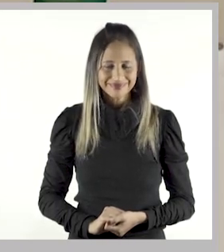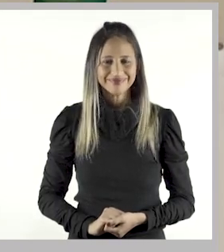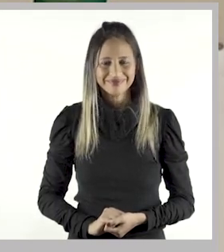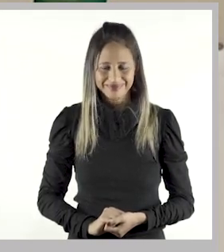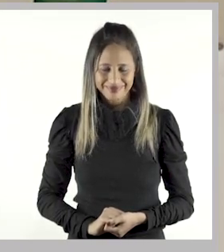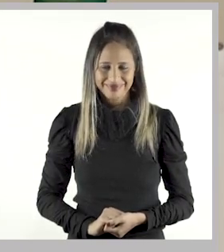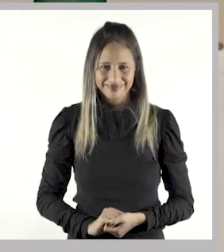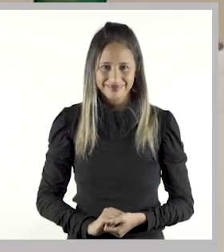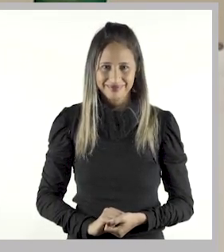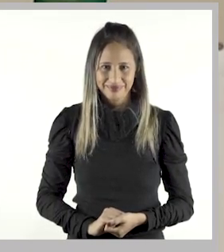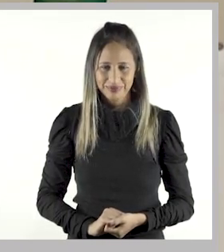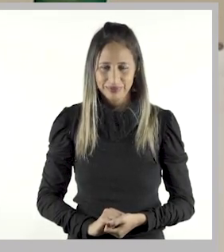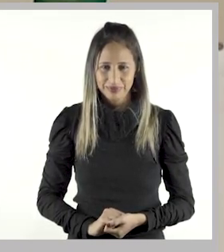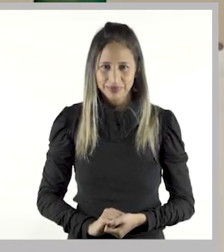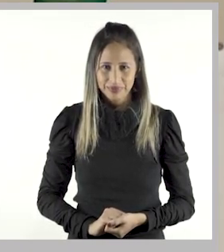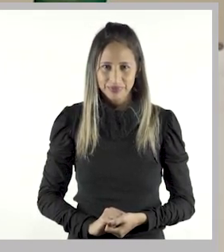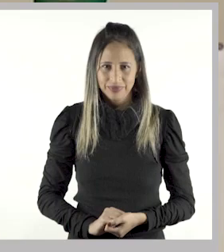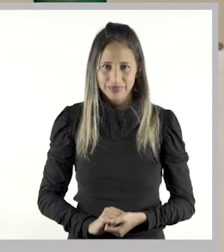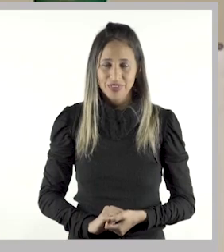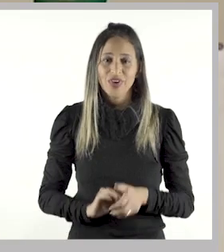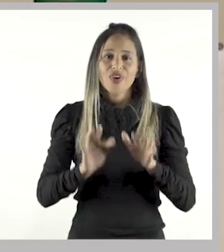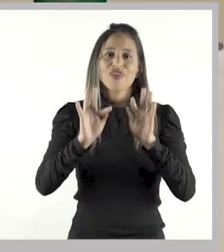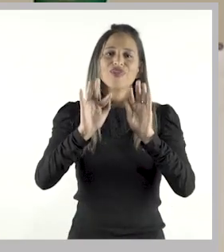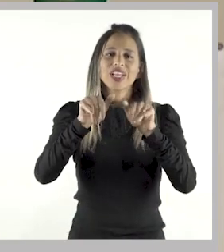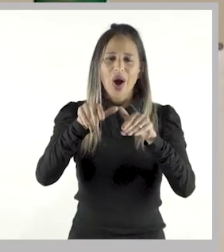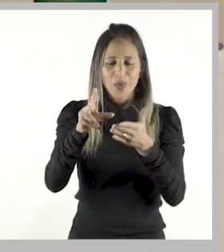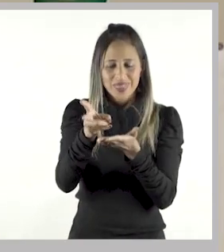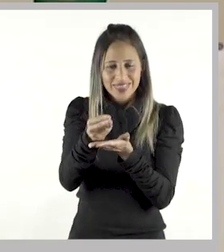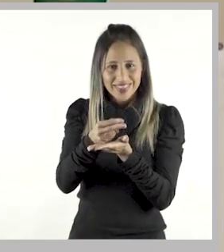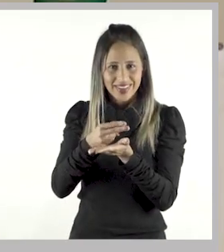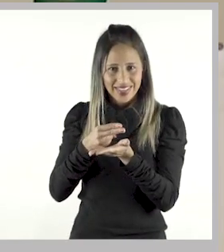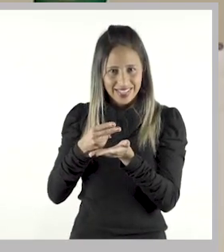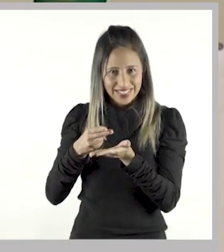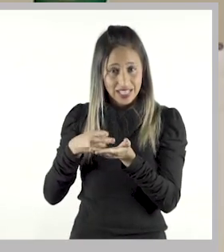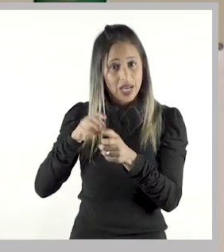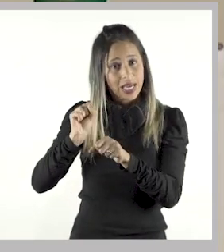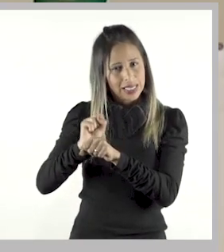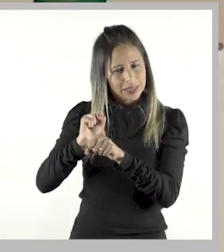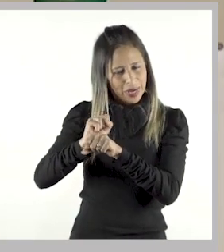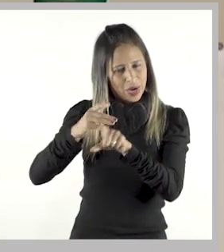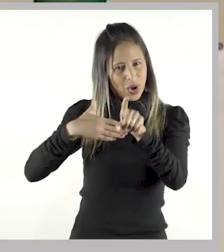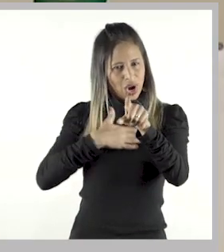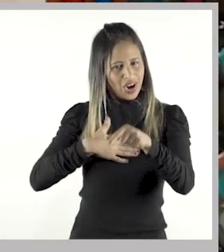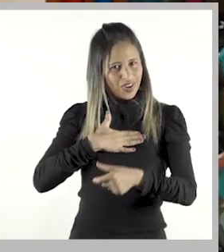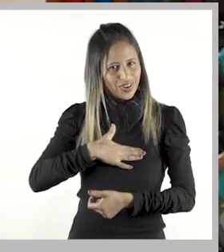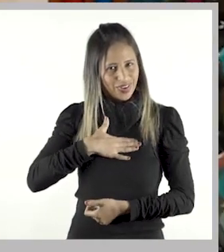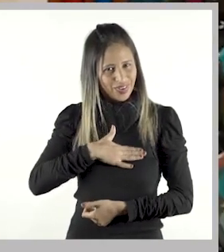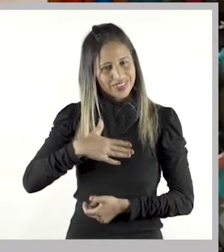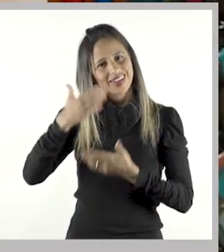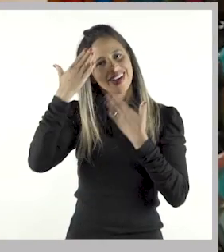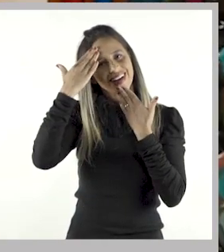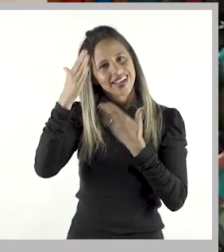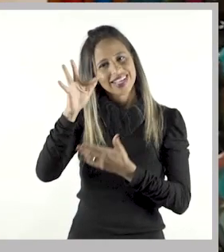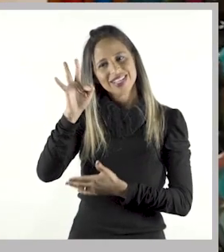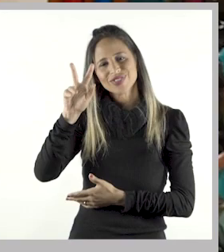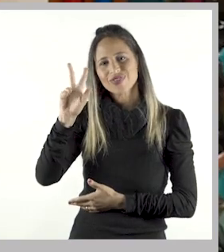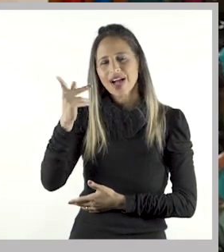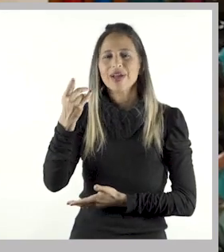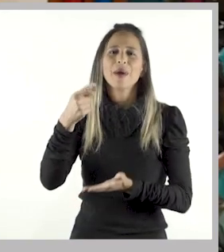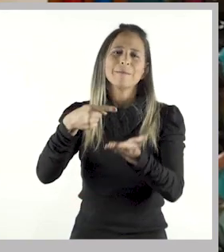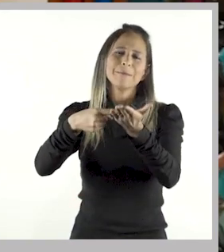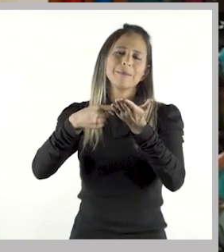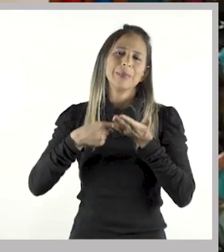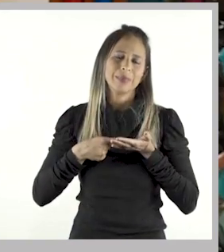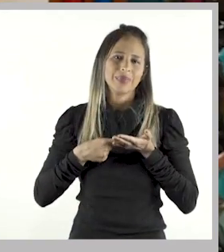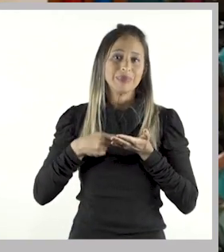Bom, cheguei ao final do desenho, espero que vocês tenham gostado. Agradeço o Fli pelo convite e até a próxima!